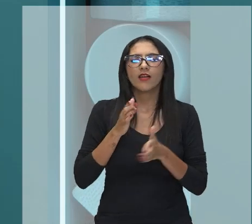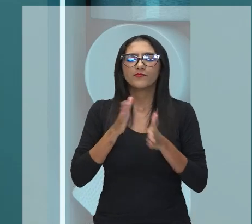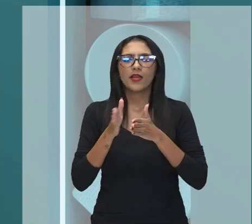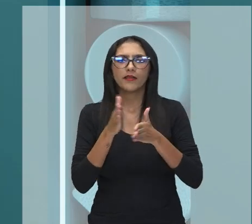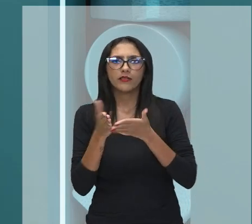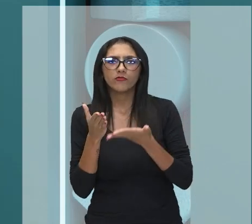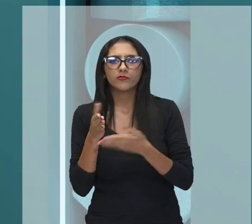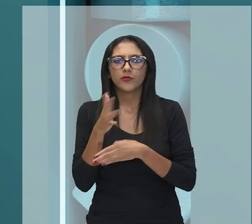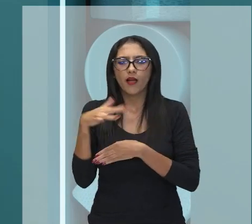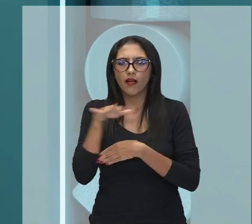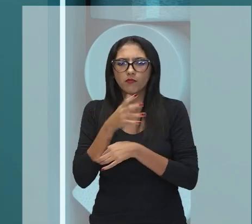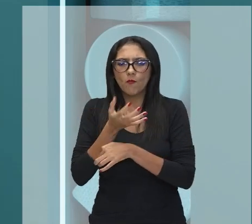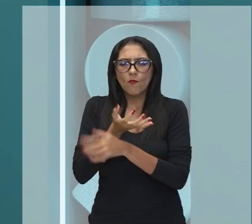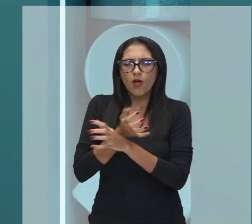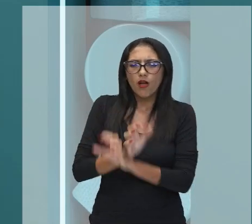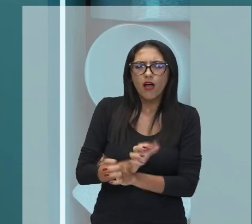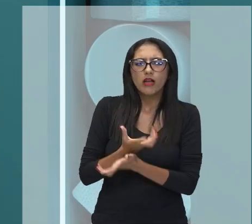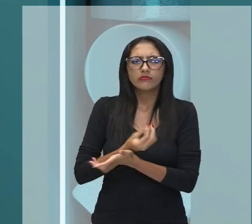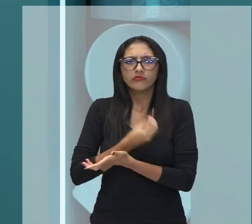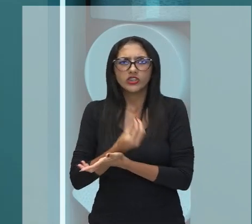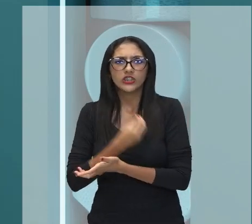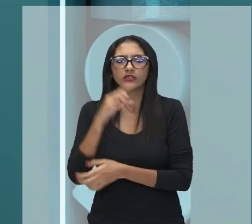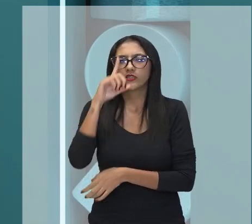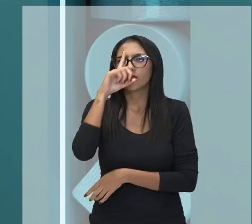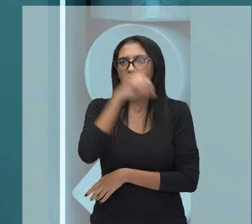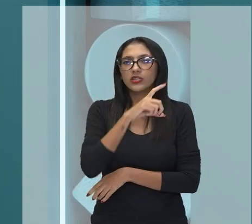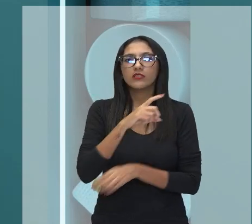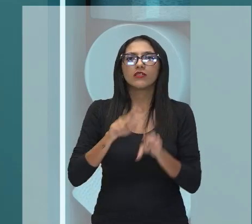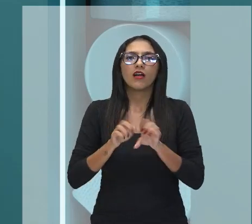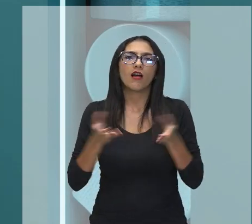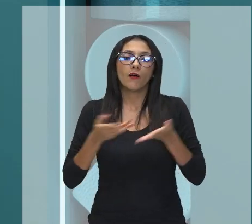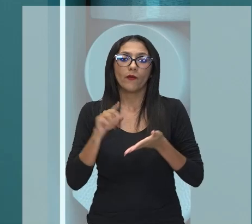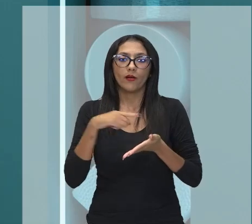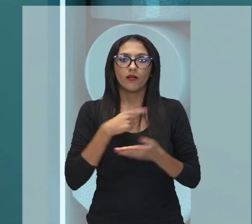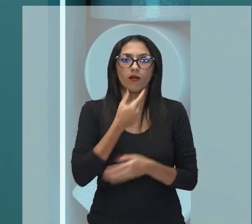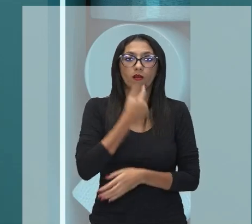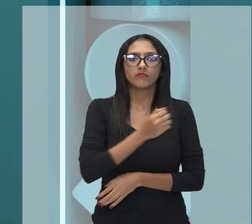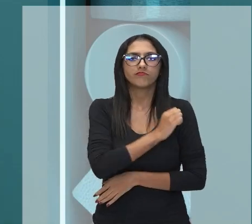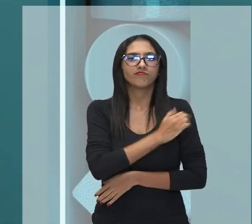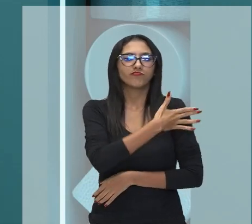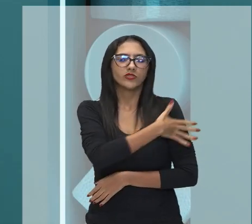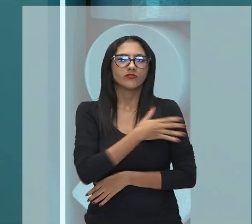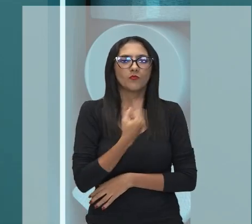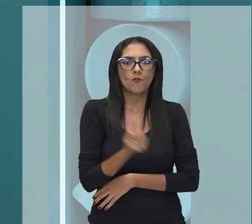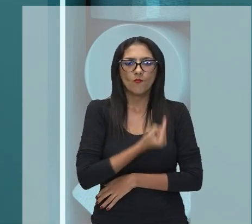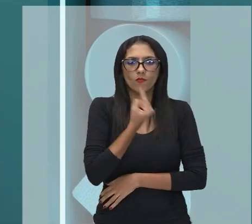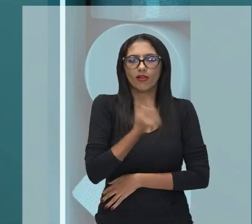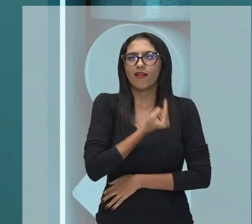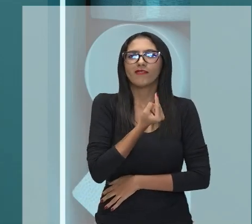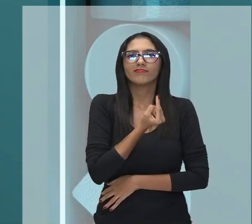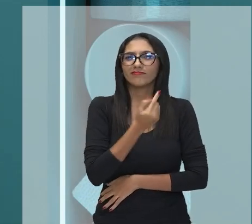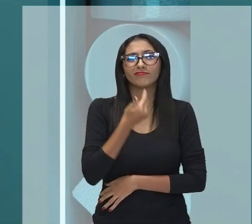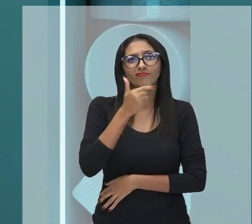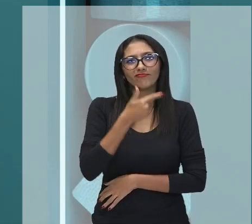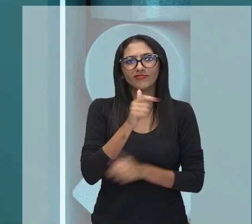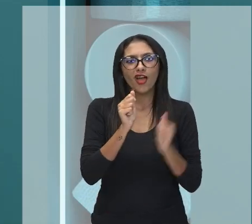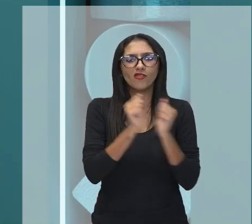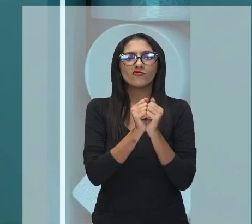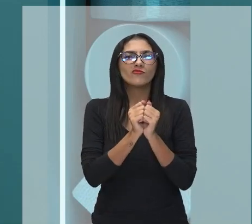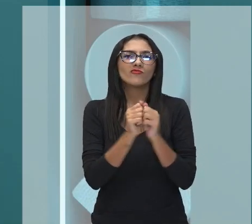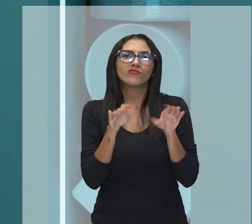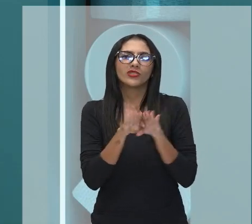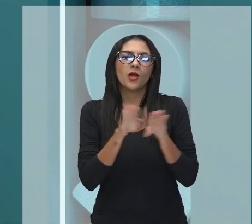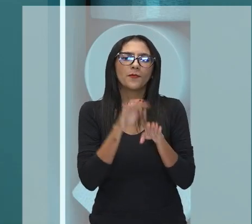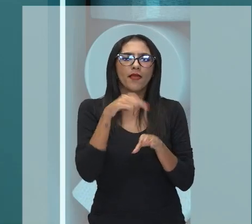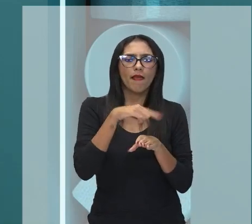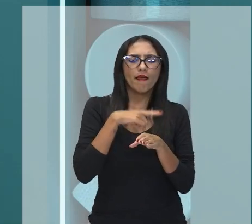daquele período, o soldado estava sozinho, já não tinha os outros policiais com eles e estava debilitado